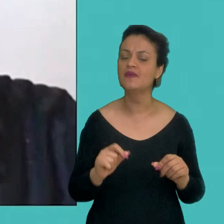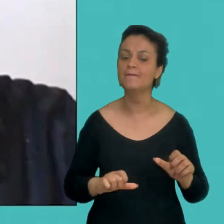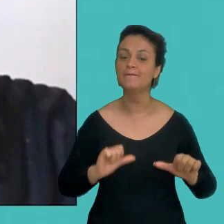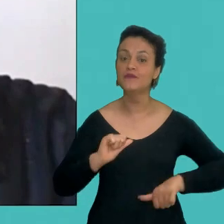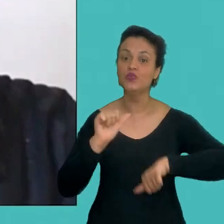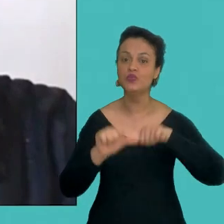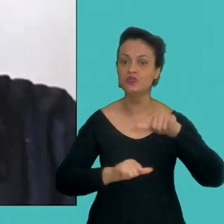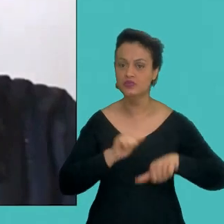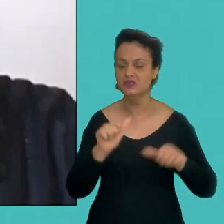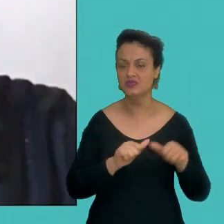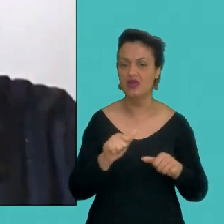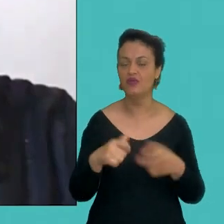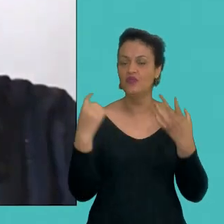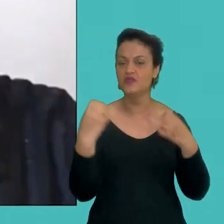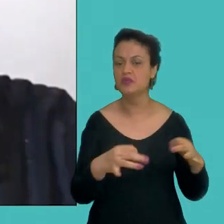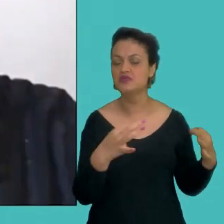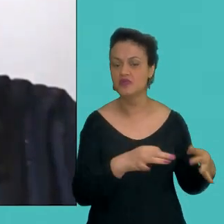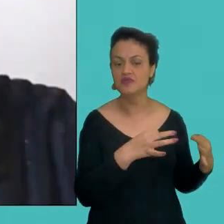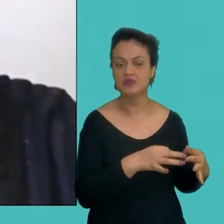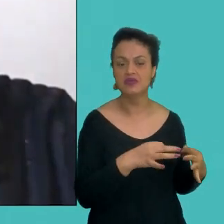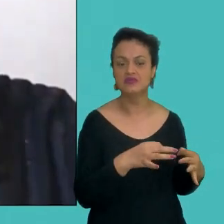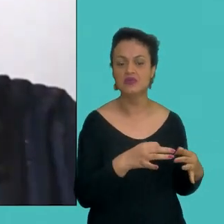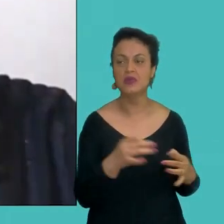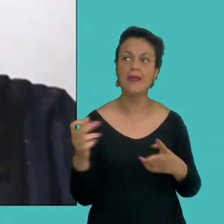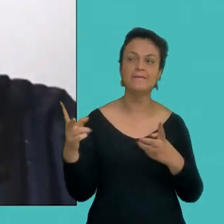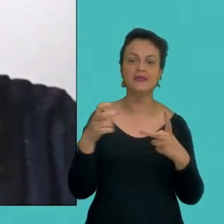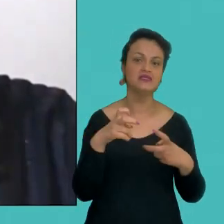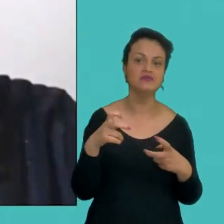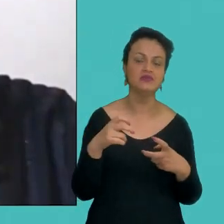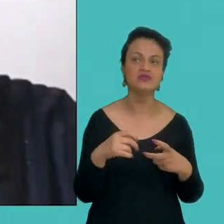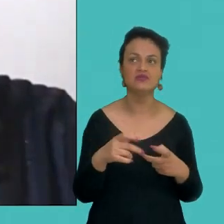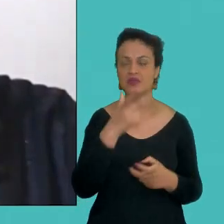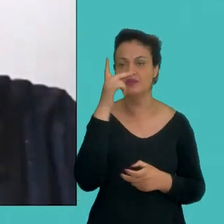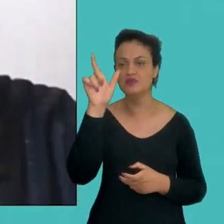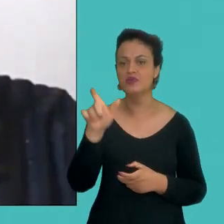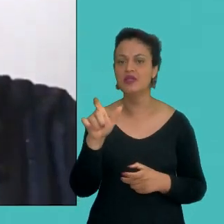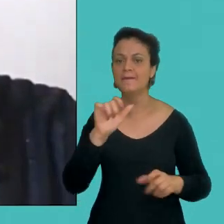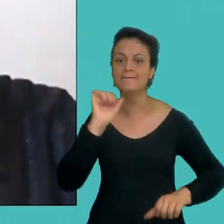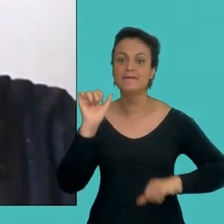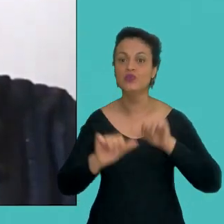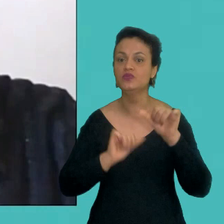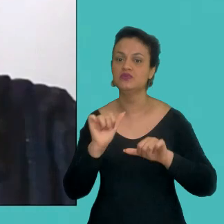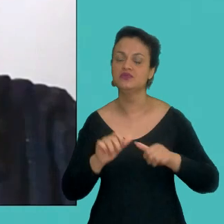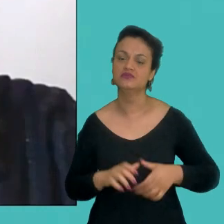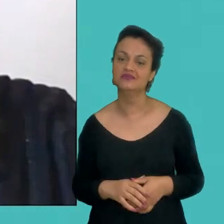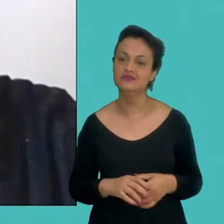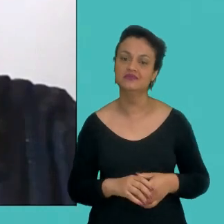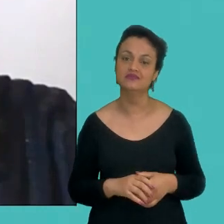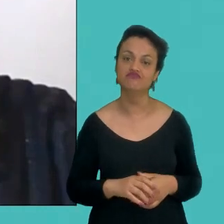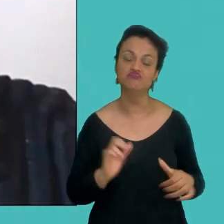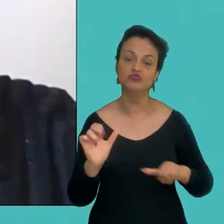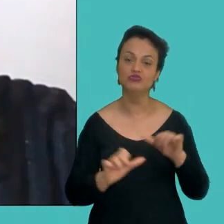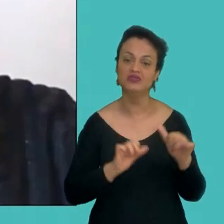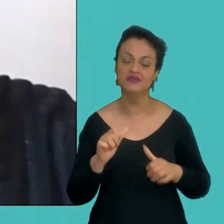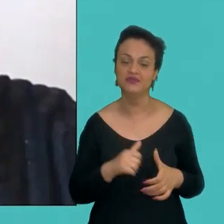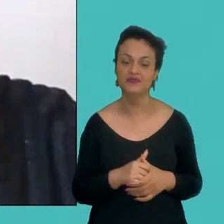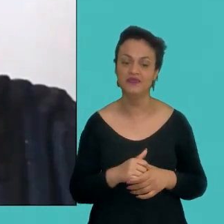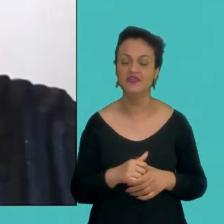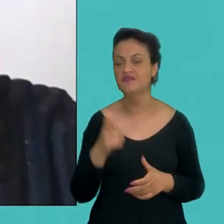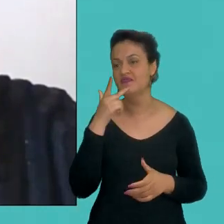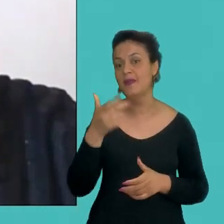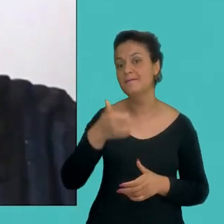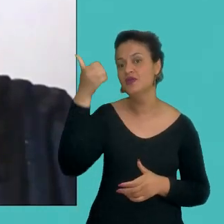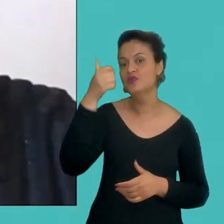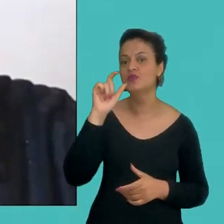de alterar as suas afirmações à medida em que a percepção que o personagem político tem das suas